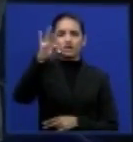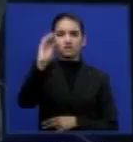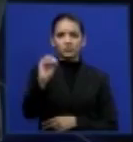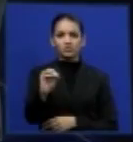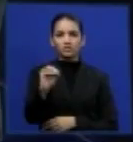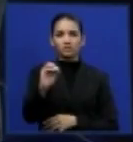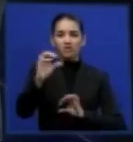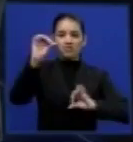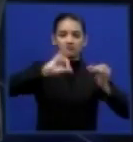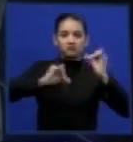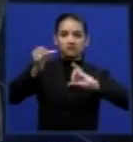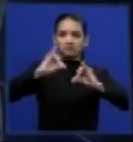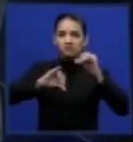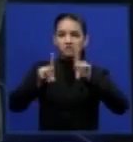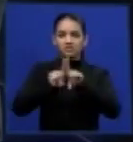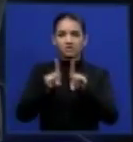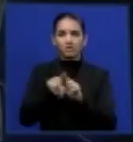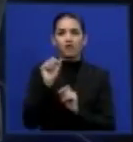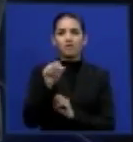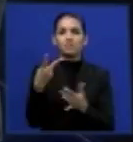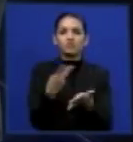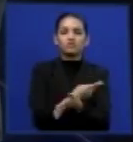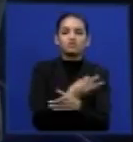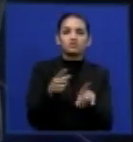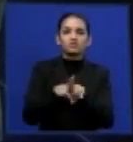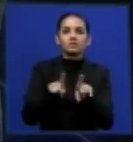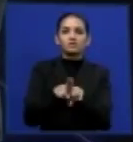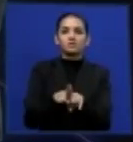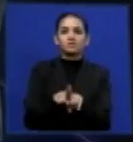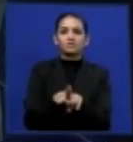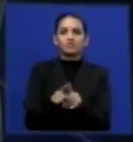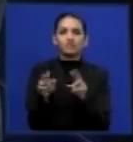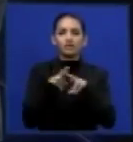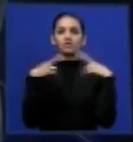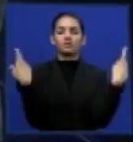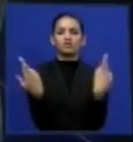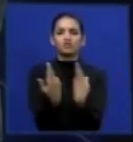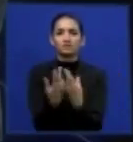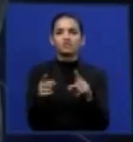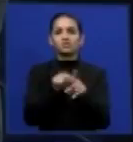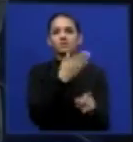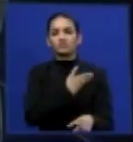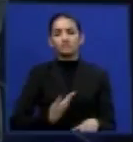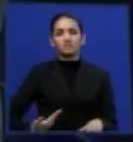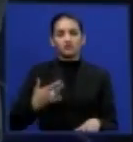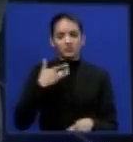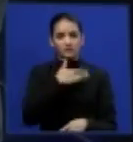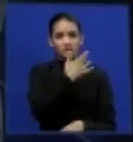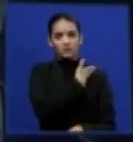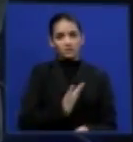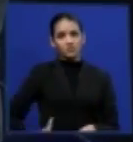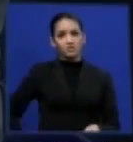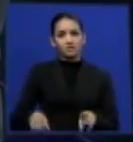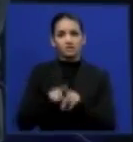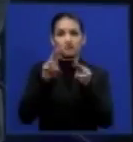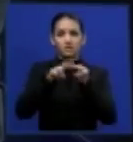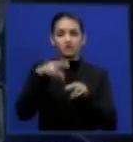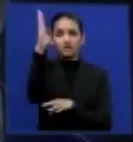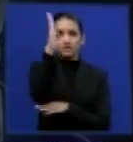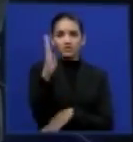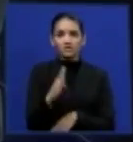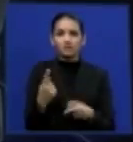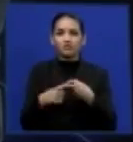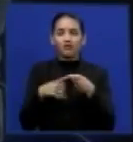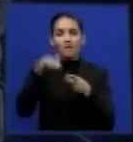parte que a arguiu a mesma exceção ambiental e de saúde pública invocada pelo Brasil para restringir o